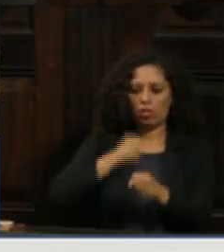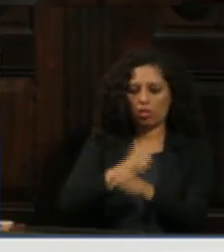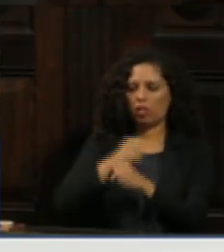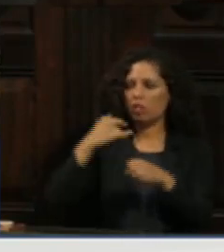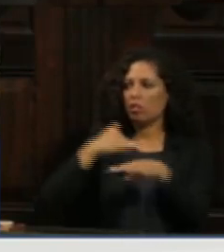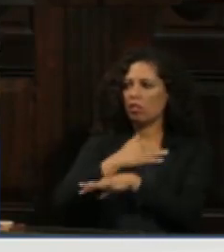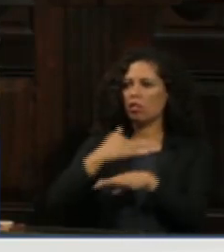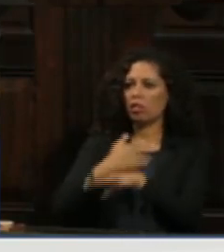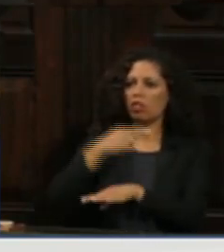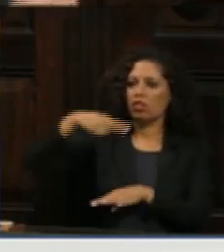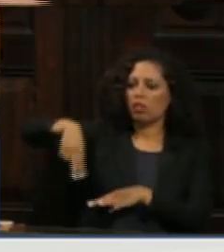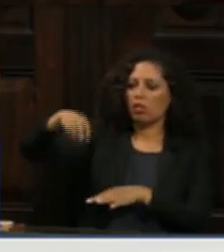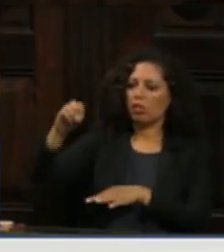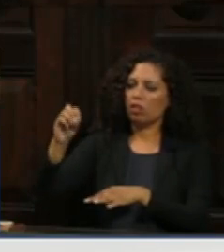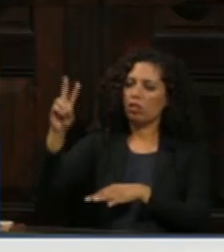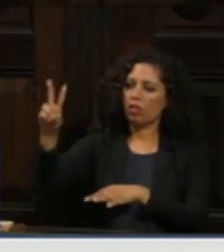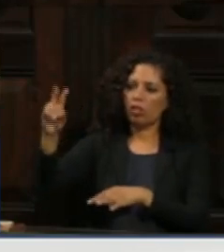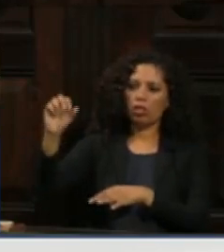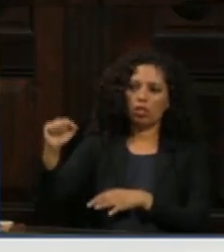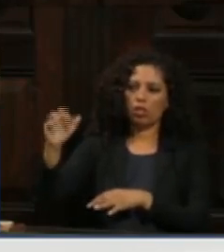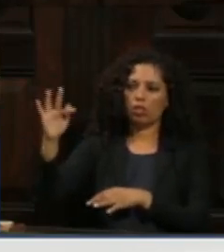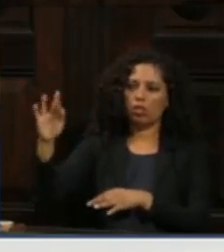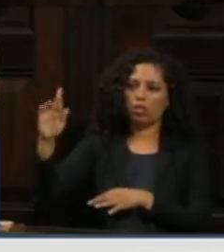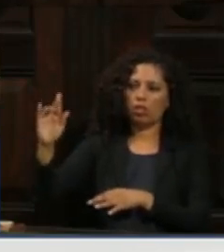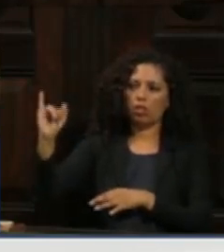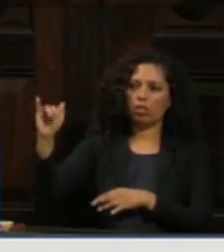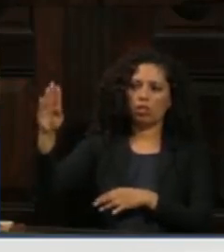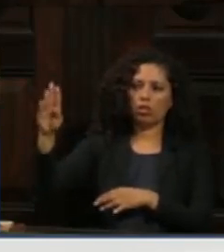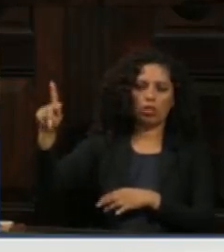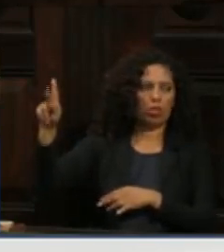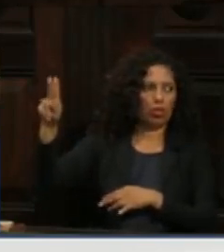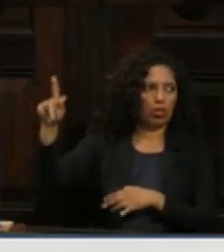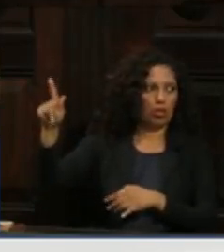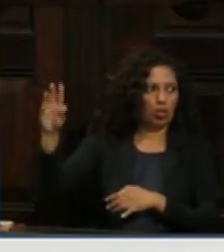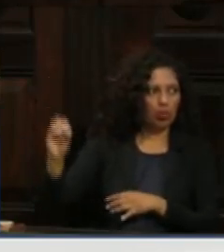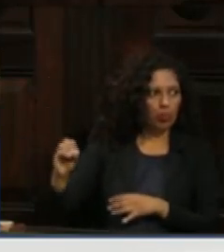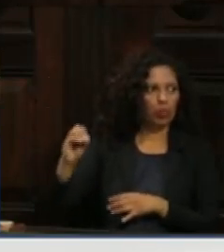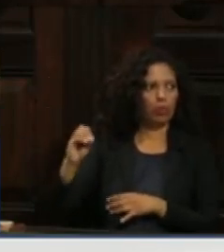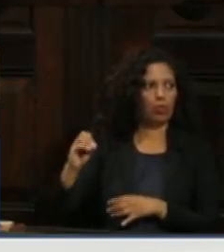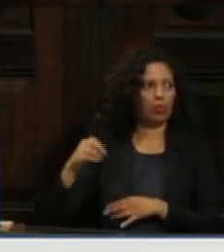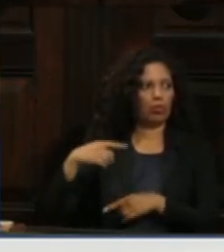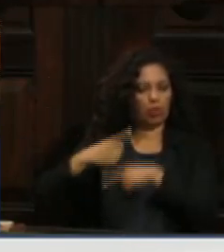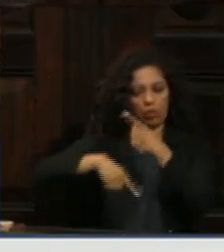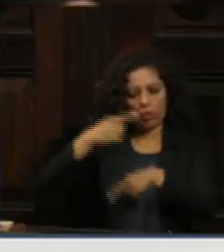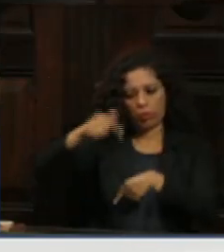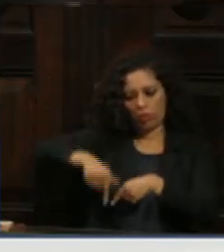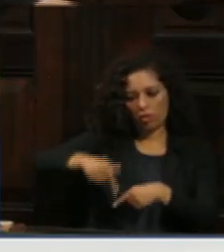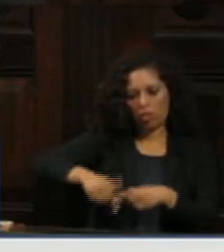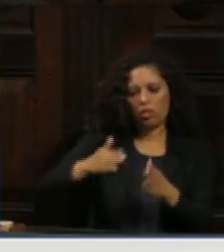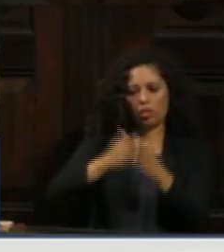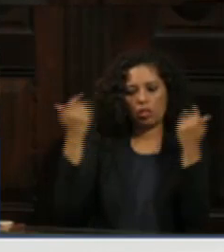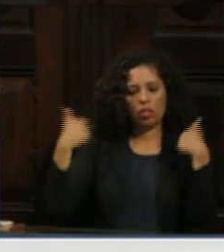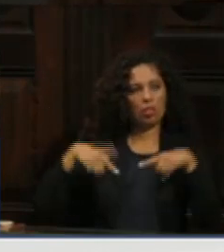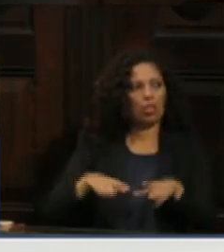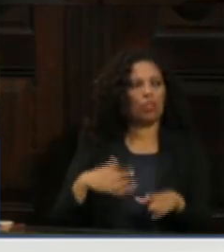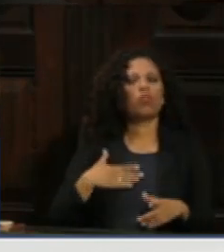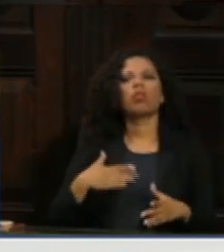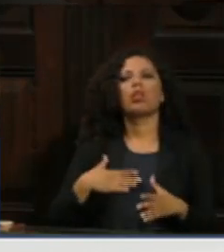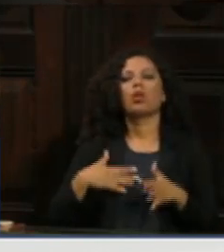com honra, com dignidade, tendo dado, nesse curto intervalo de tempo, uma contribuição enorme à